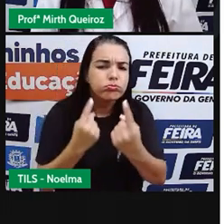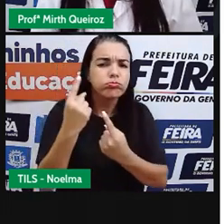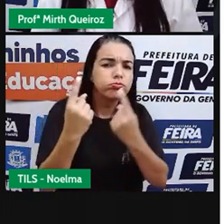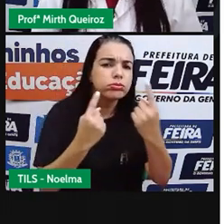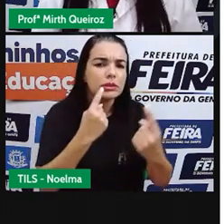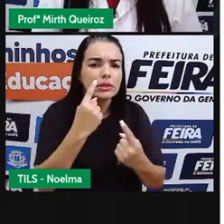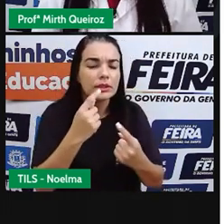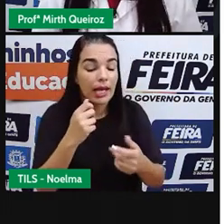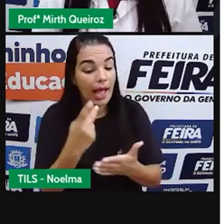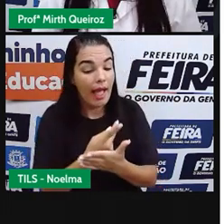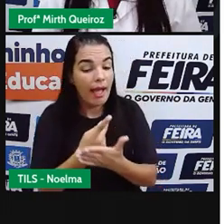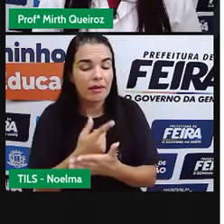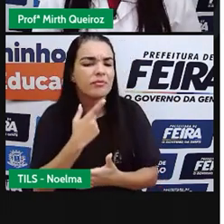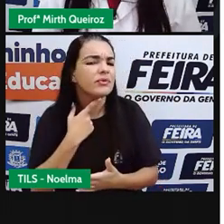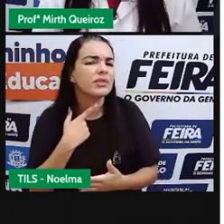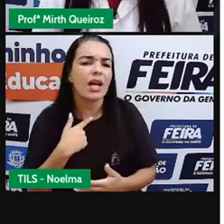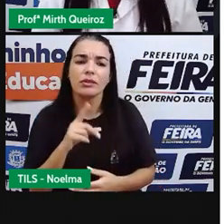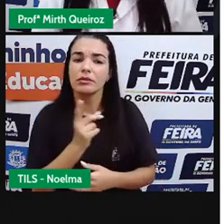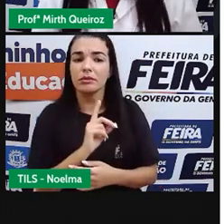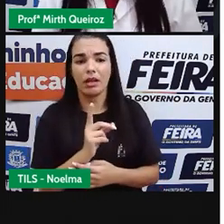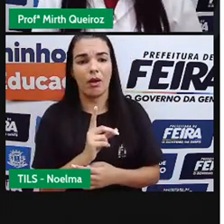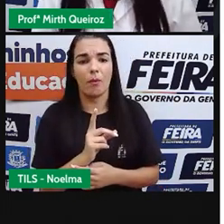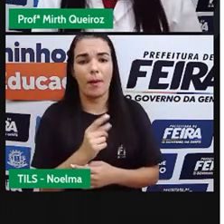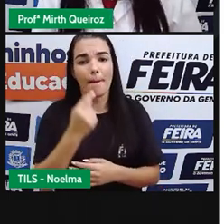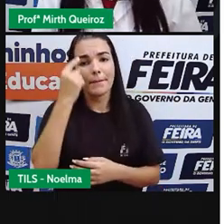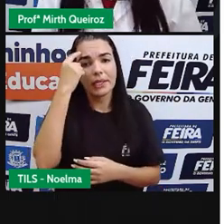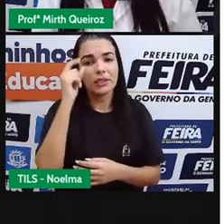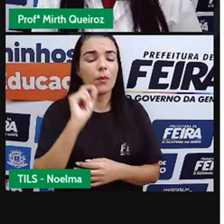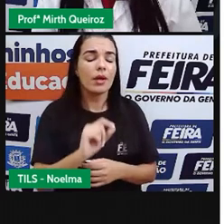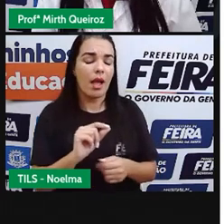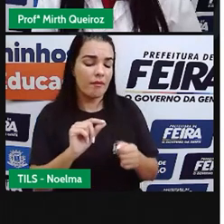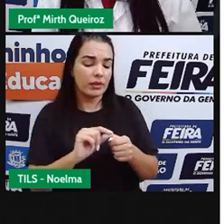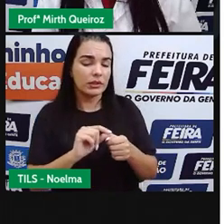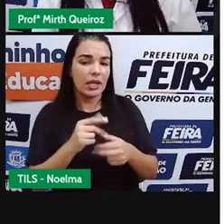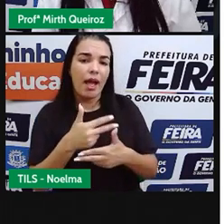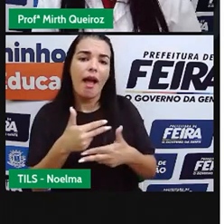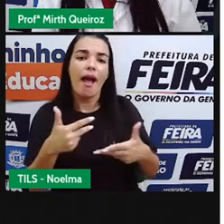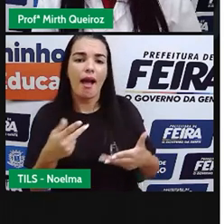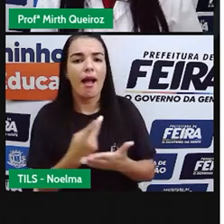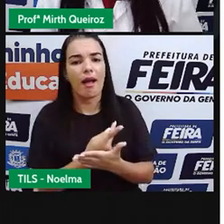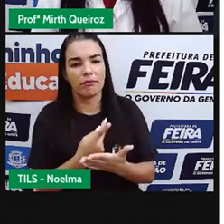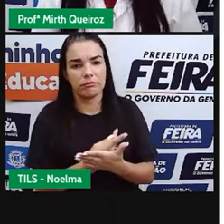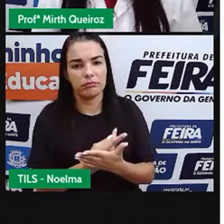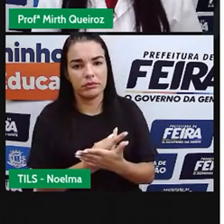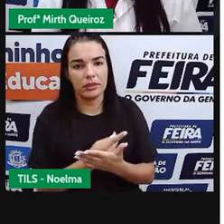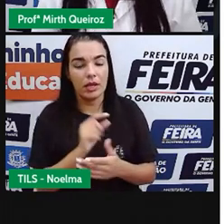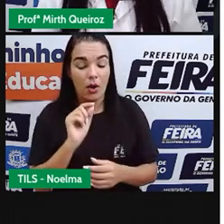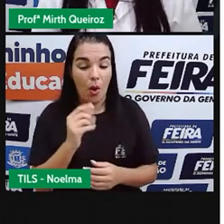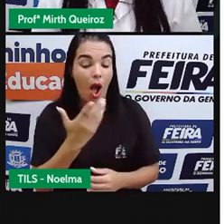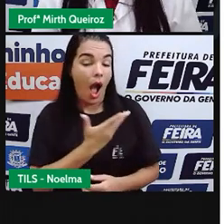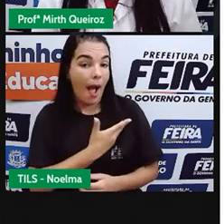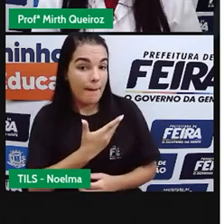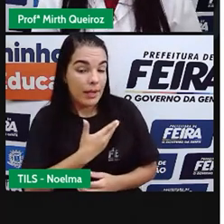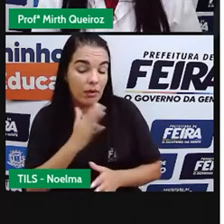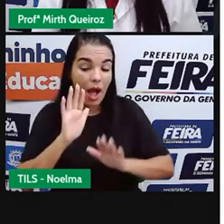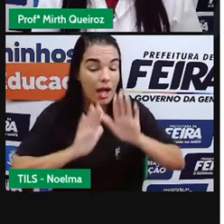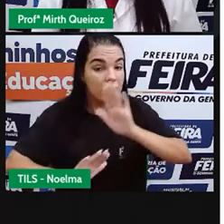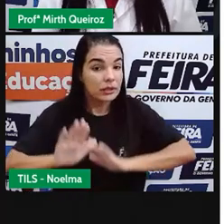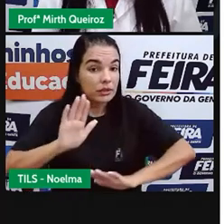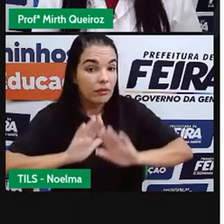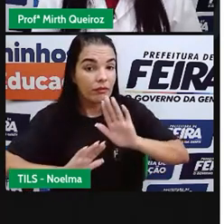vezes erram sem ter noção de que estão fazendo algo ruim. Os amigos, às